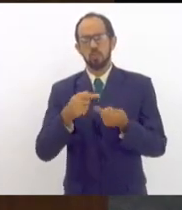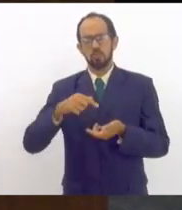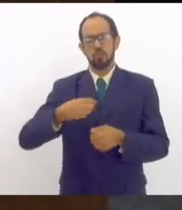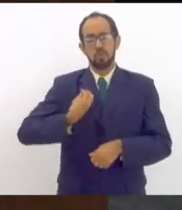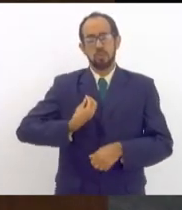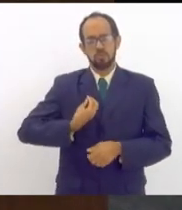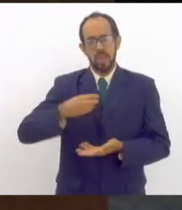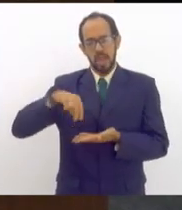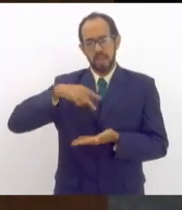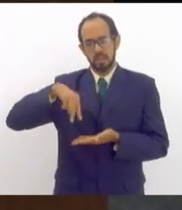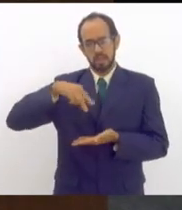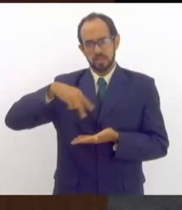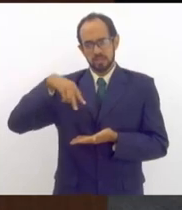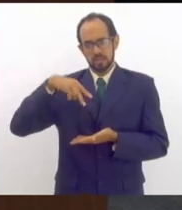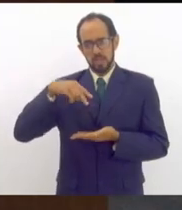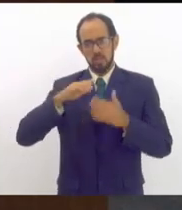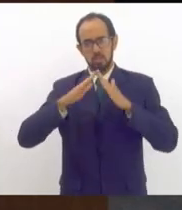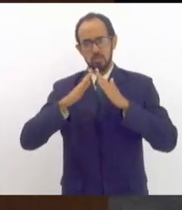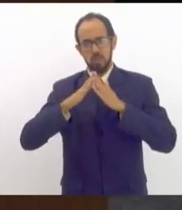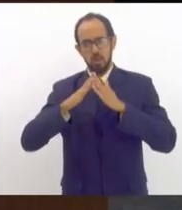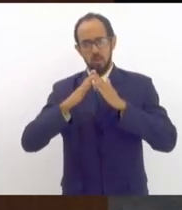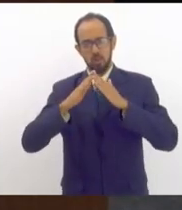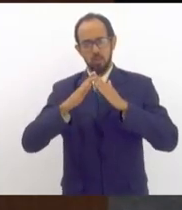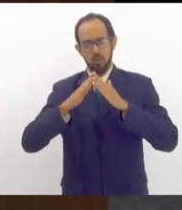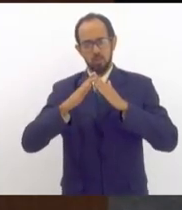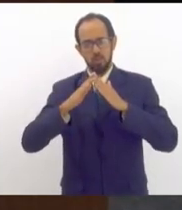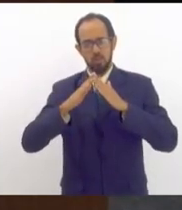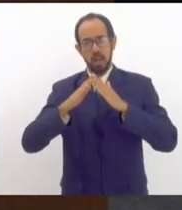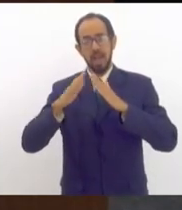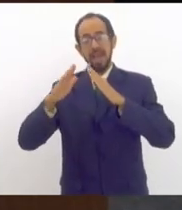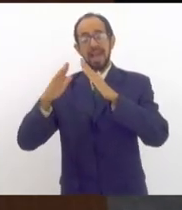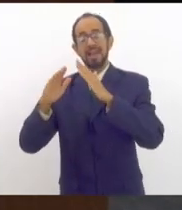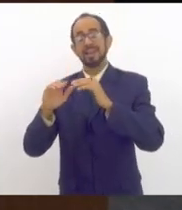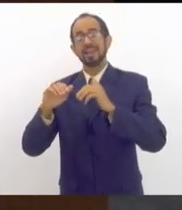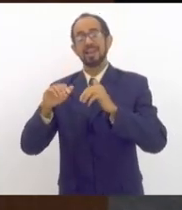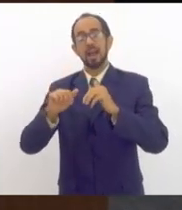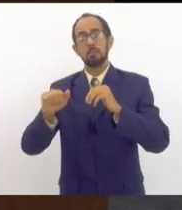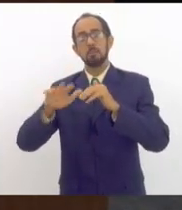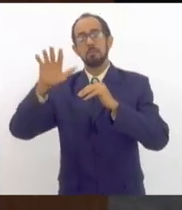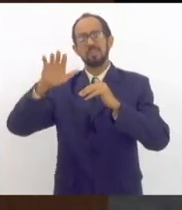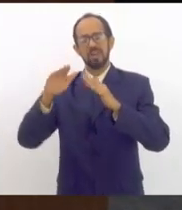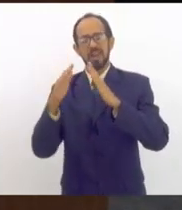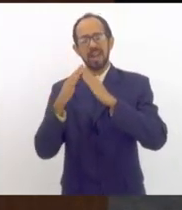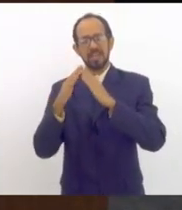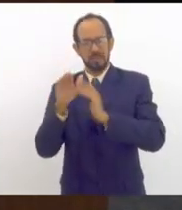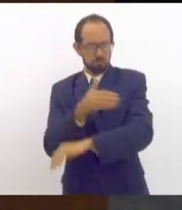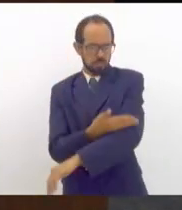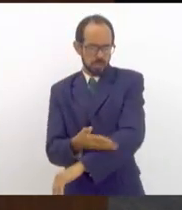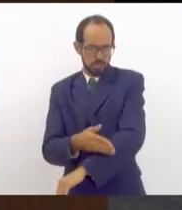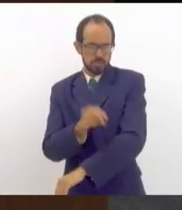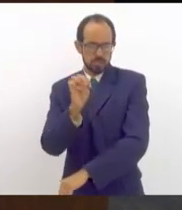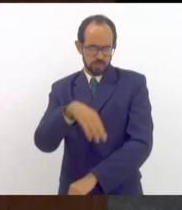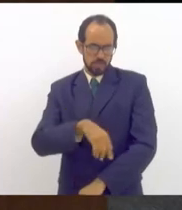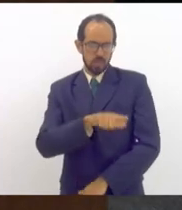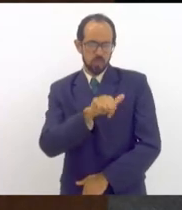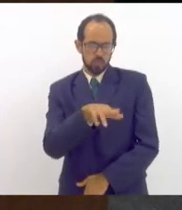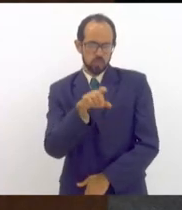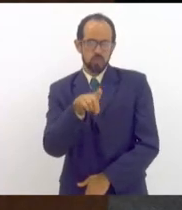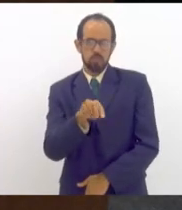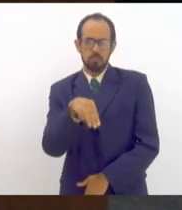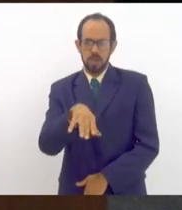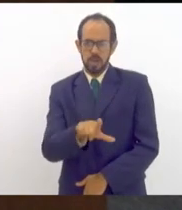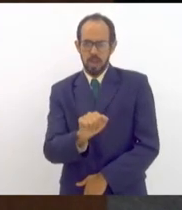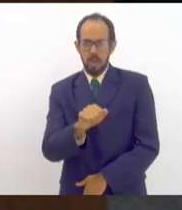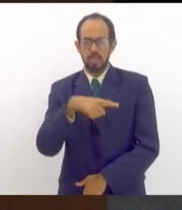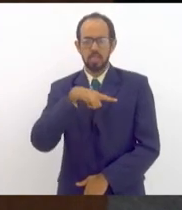Morro da Casa Branca então é importante dizer que sim Ludmila tem trabalhos em favelas